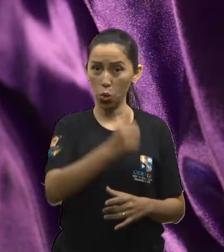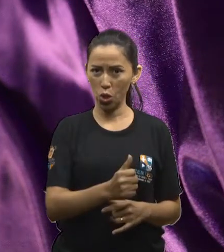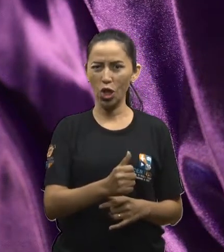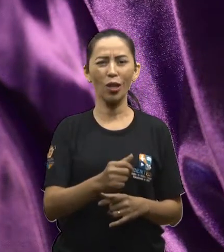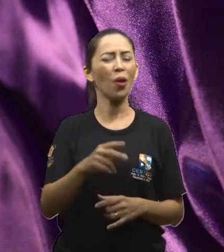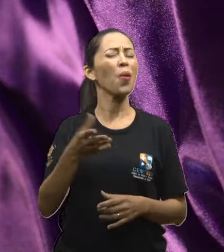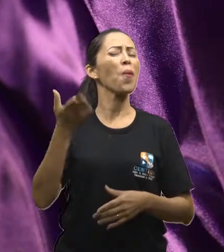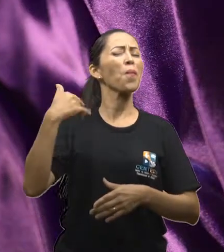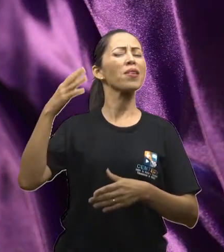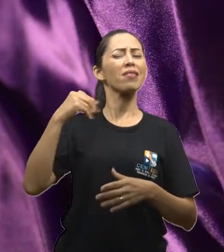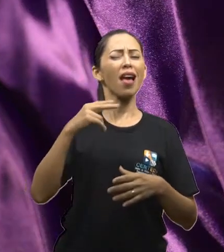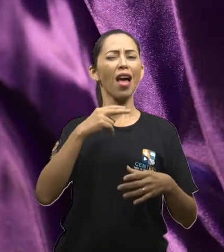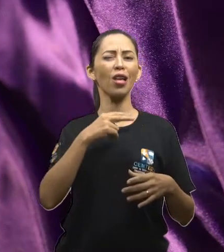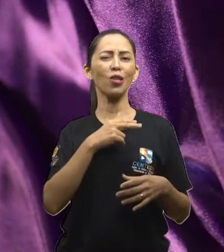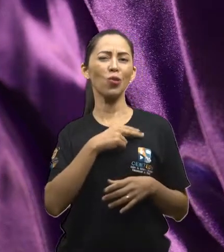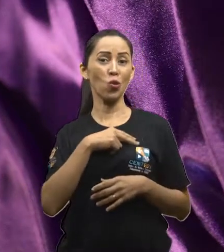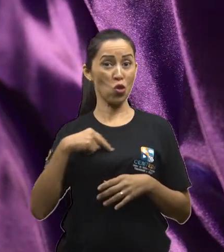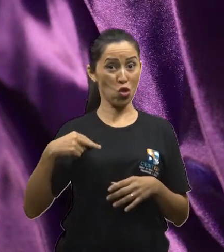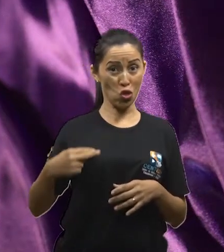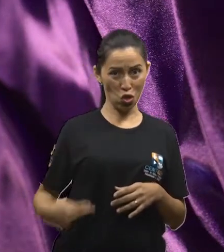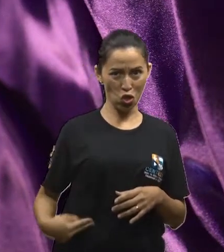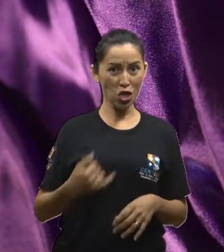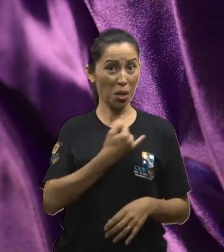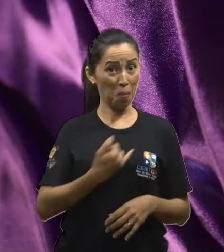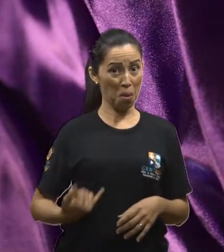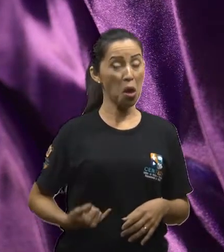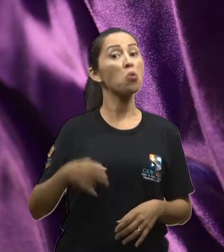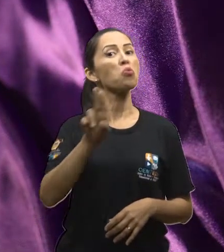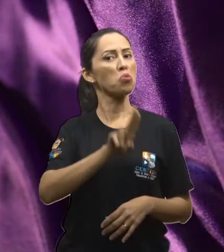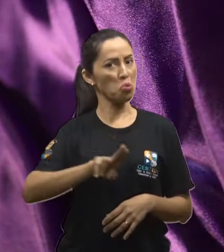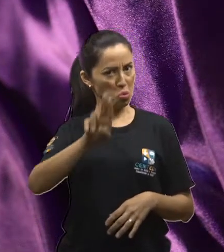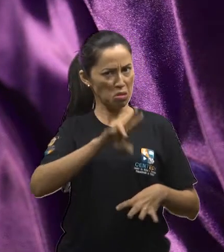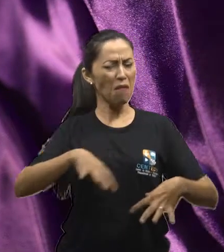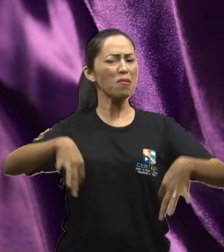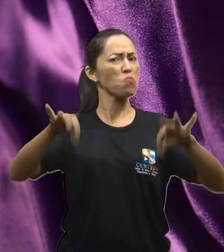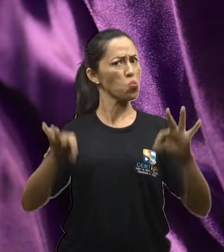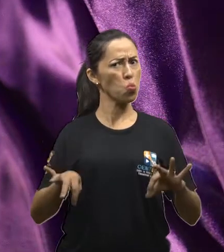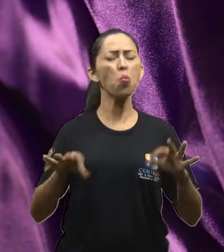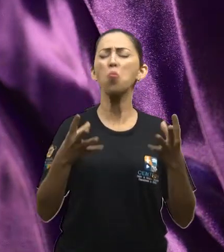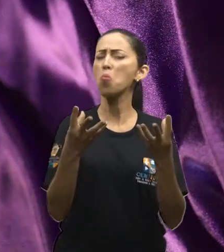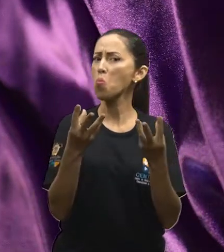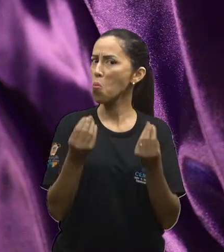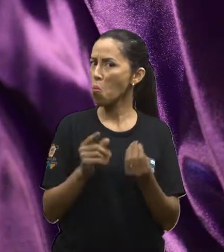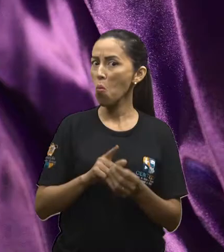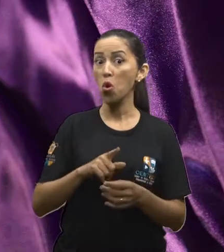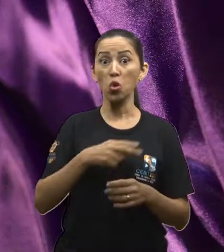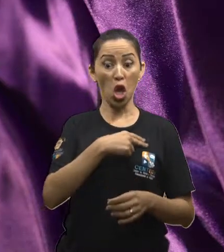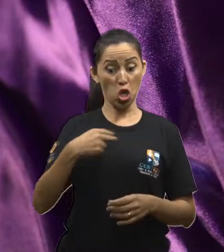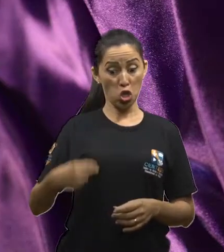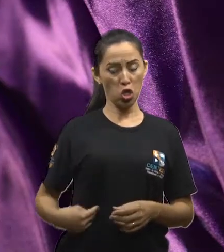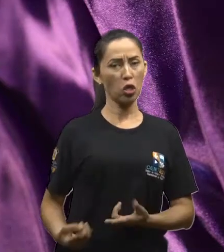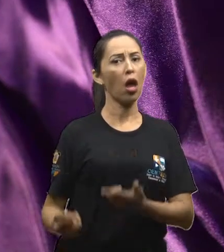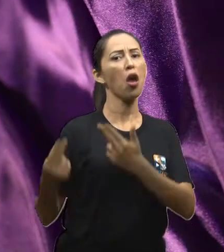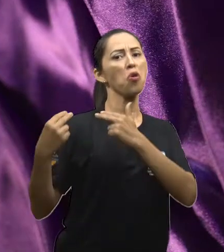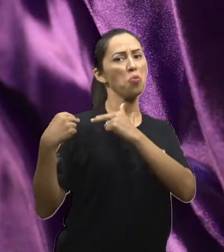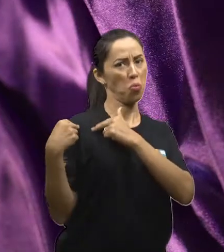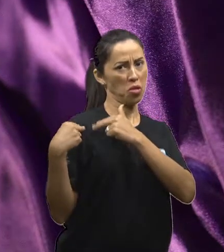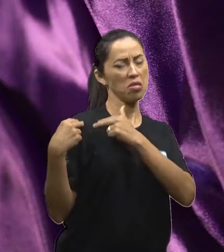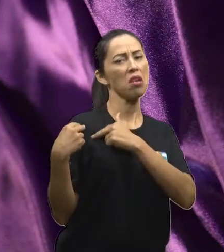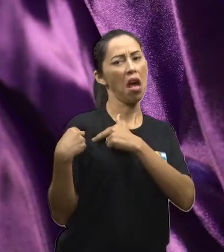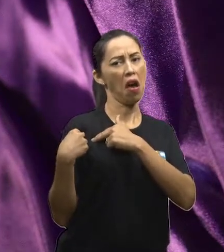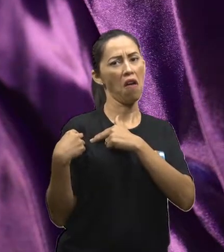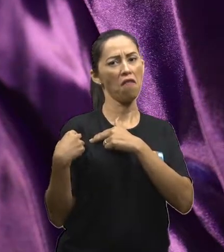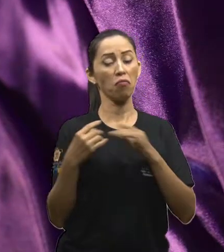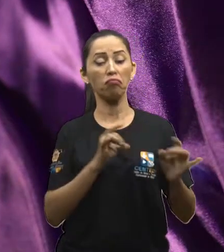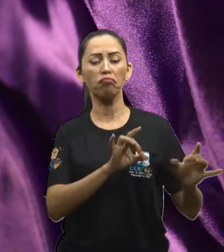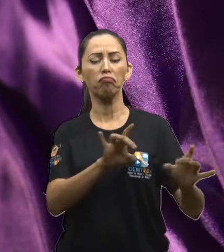antigo Império Chinês, se usava bastante a seda. E a China, como grande produtora desse tecido e com a expansão das